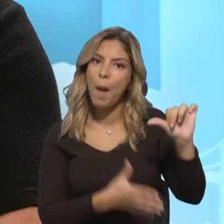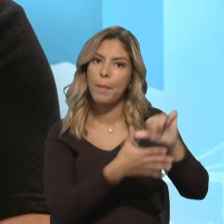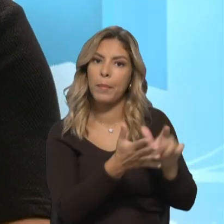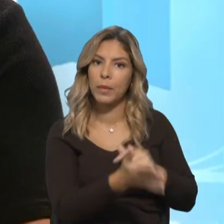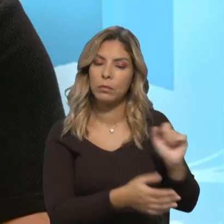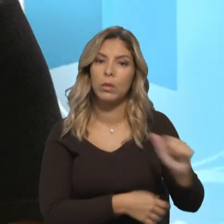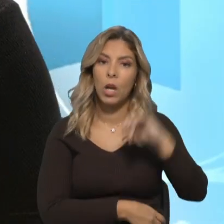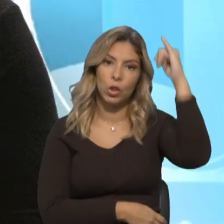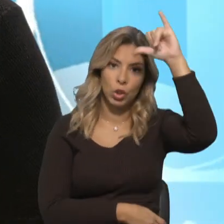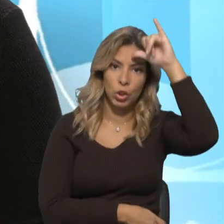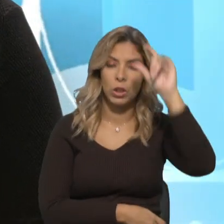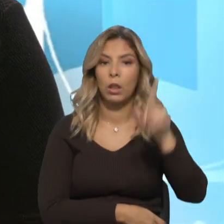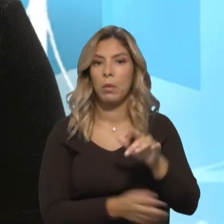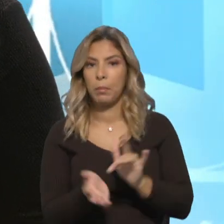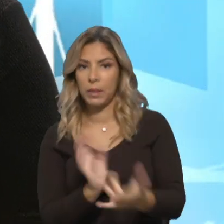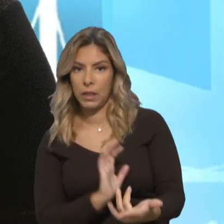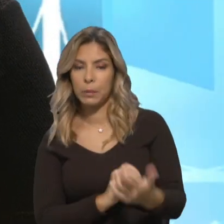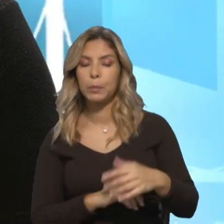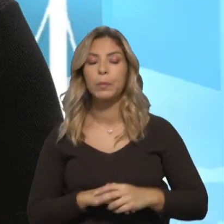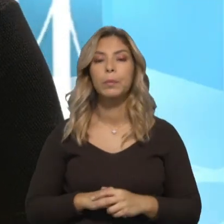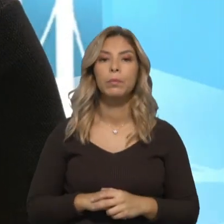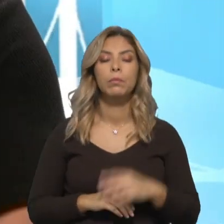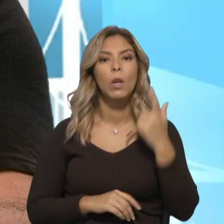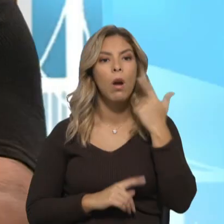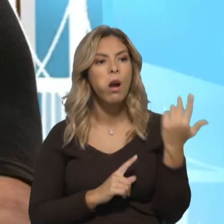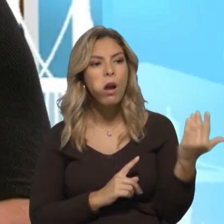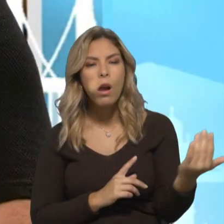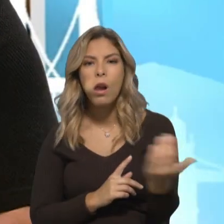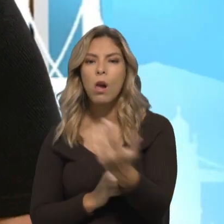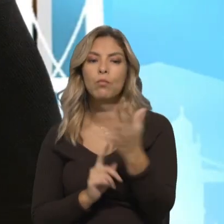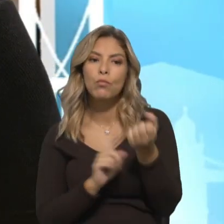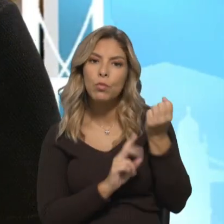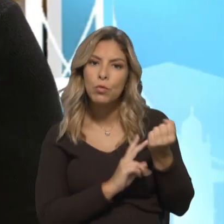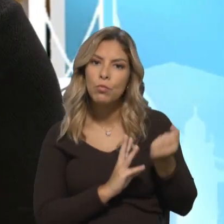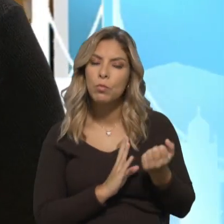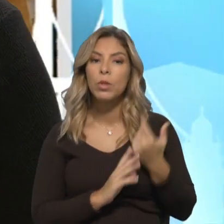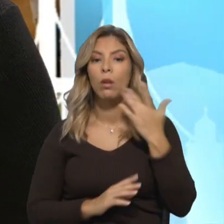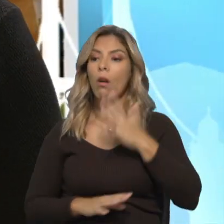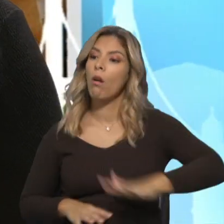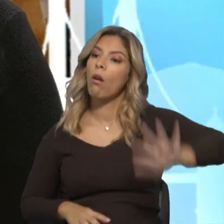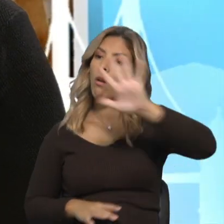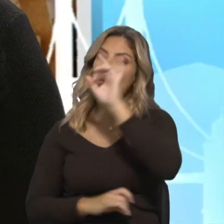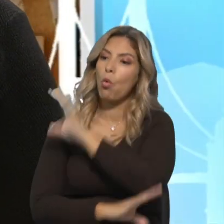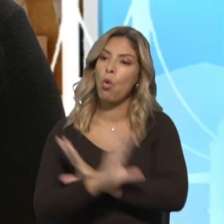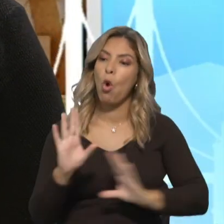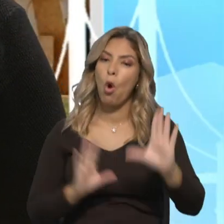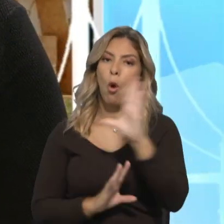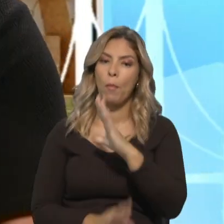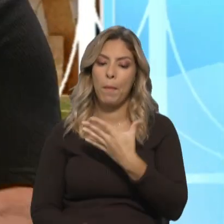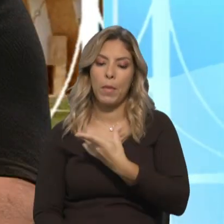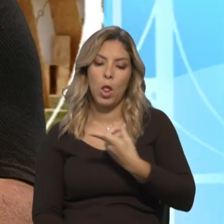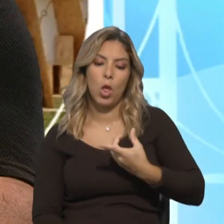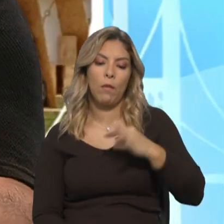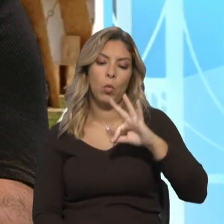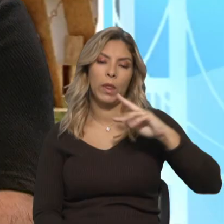a Argentina e o Brasil. Mais tarde veio, na Europa já estávamos estabelecidos, em Portugal foi em 1943, depois